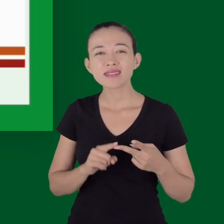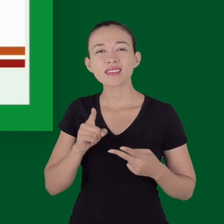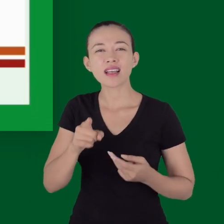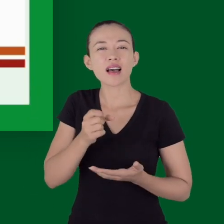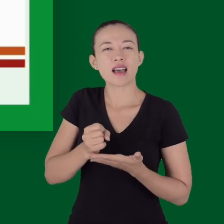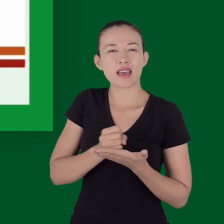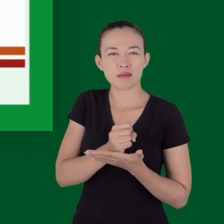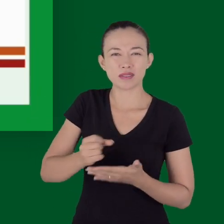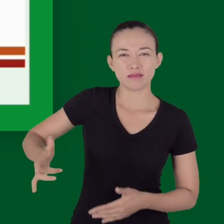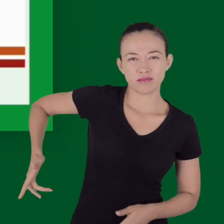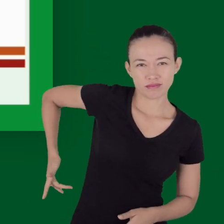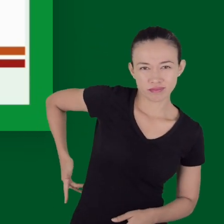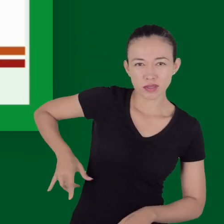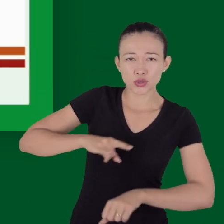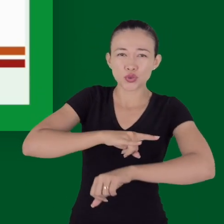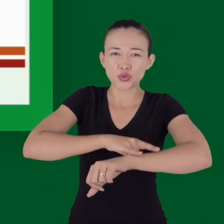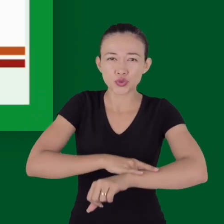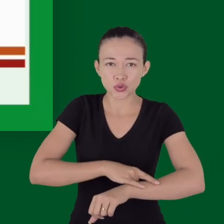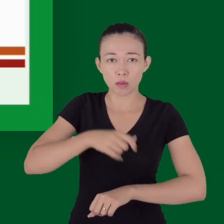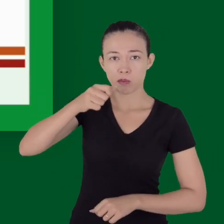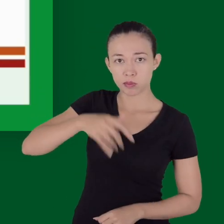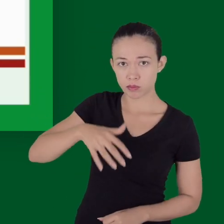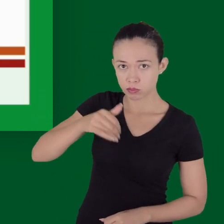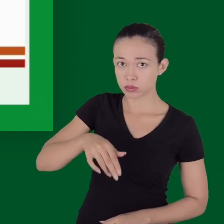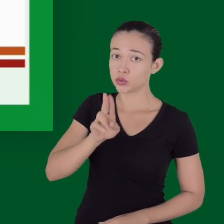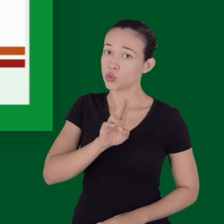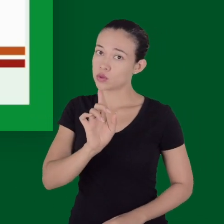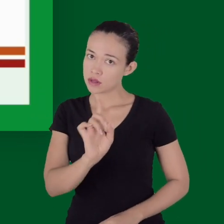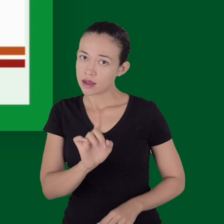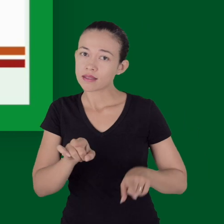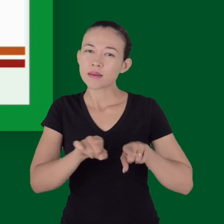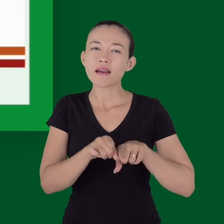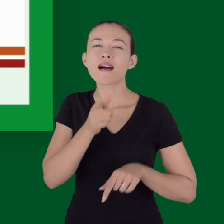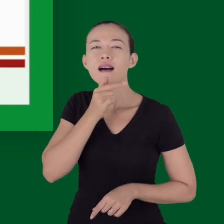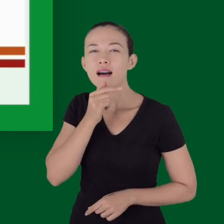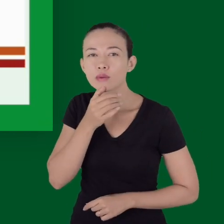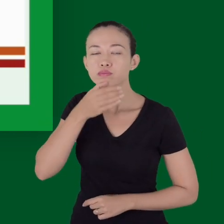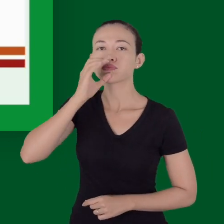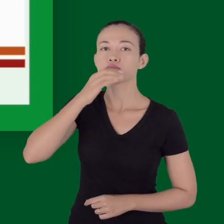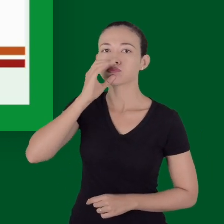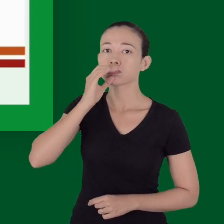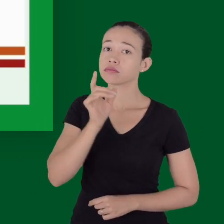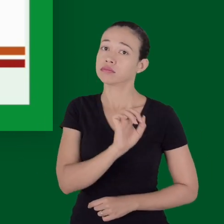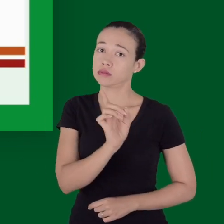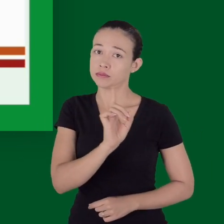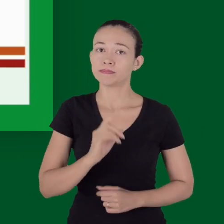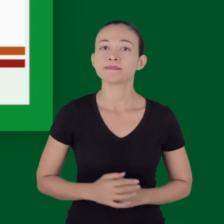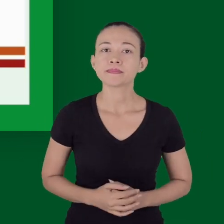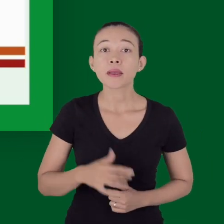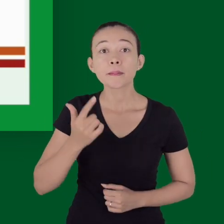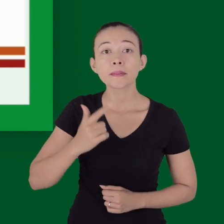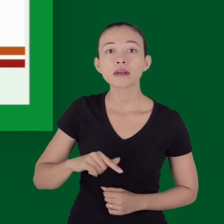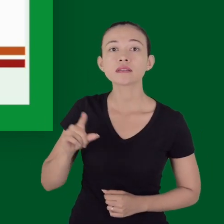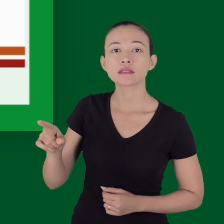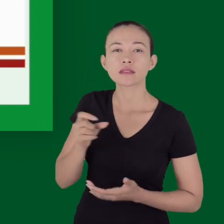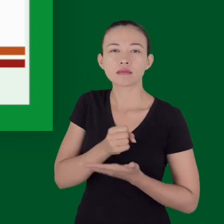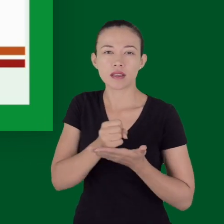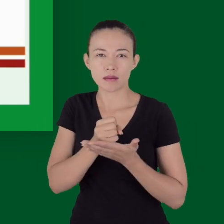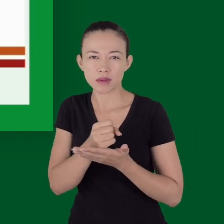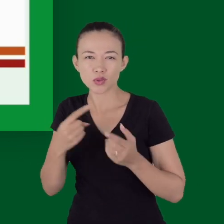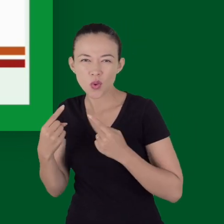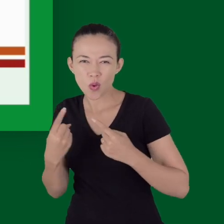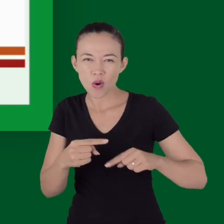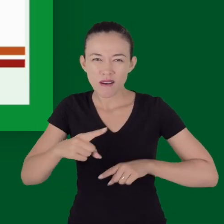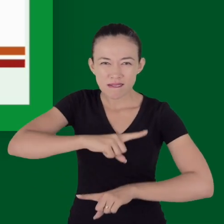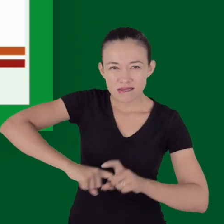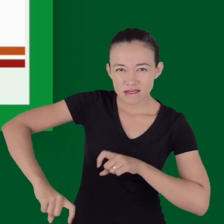prejudicar ventilação, né? A gente não deve utilizar diuréticos ou restrição hídrica, não utilizar antibiótico de rotina,